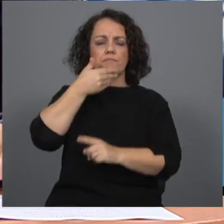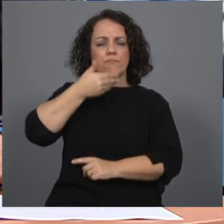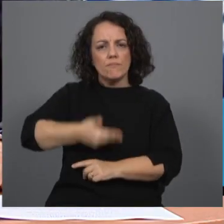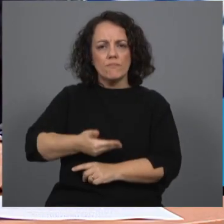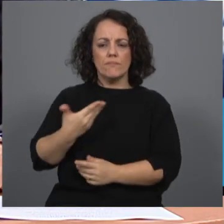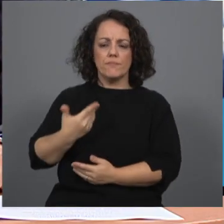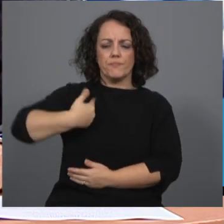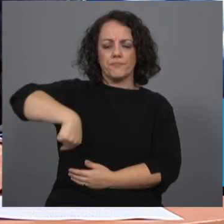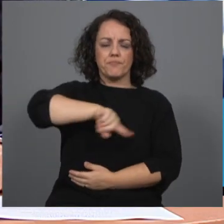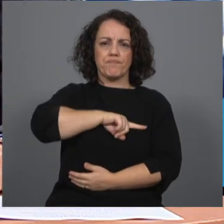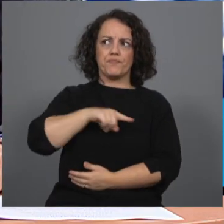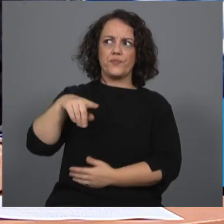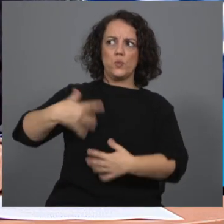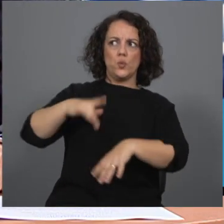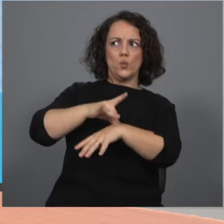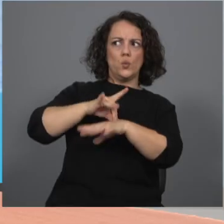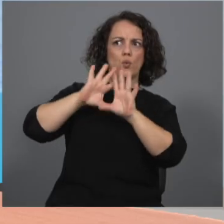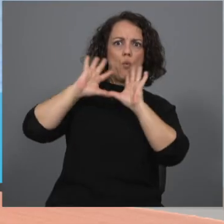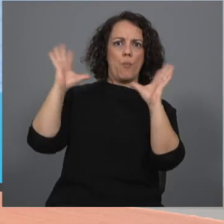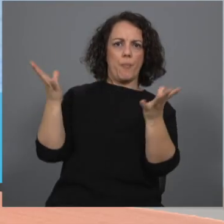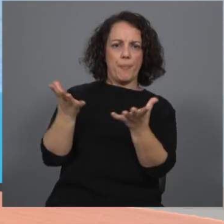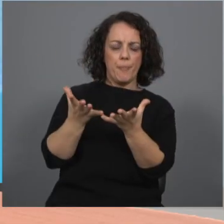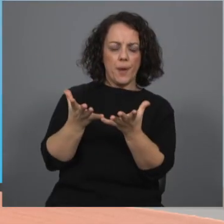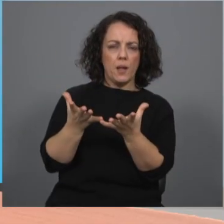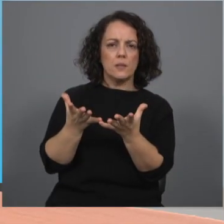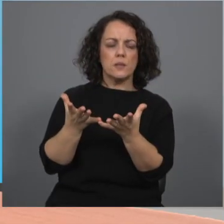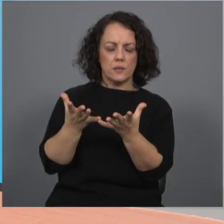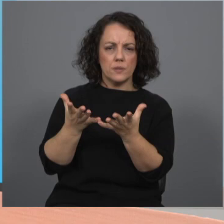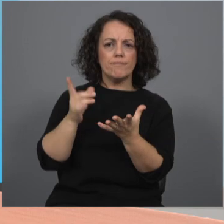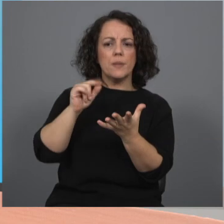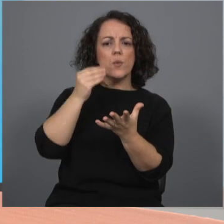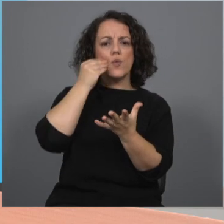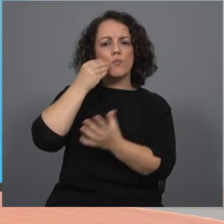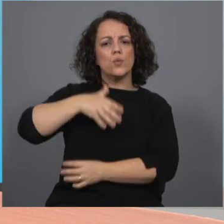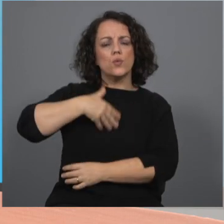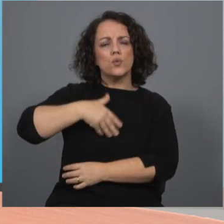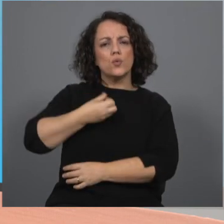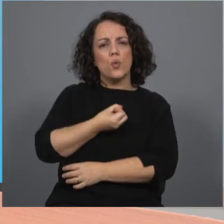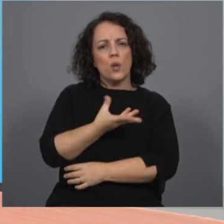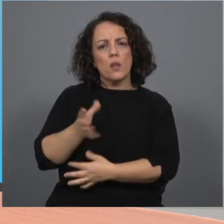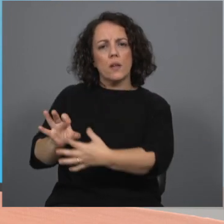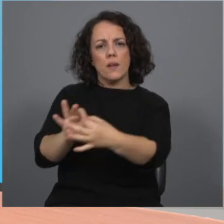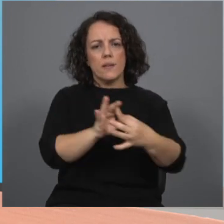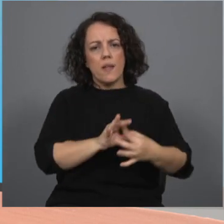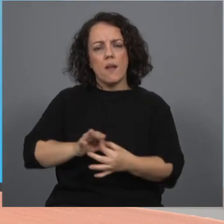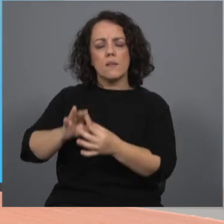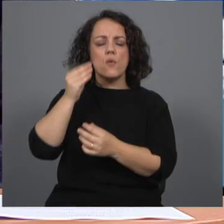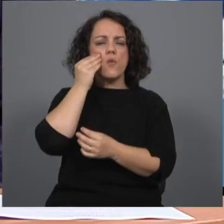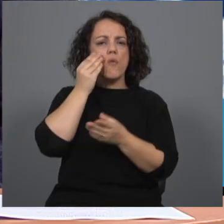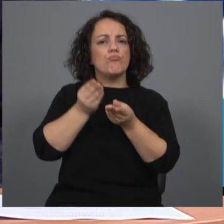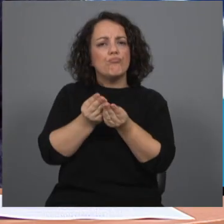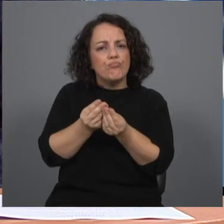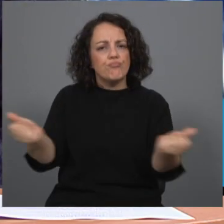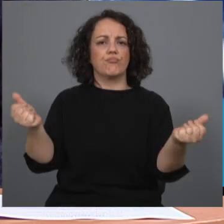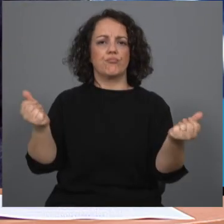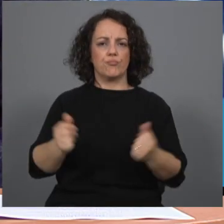estamos todos a ter de uma doença global e da solidariedade entre todos para podermos ultrapassar? É impressionante